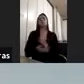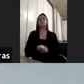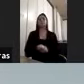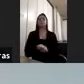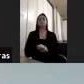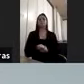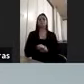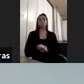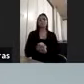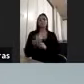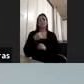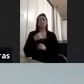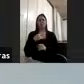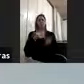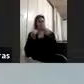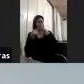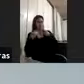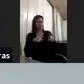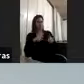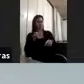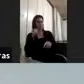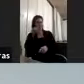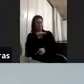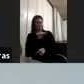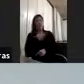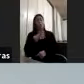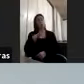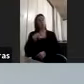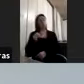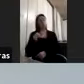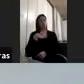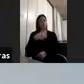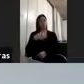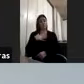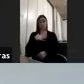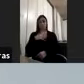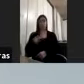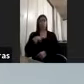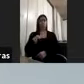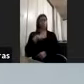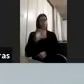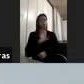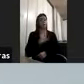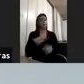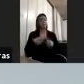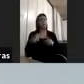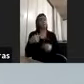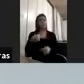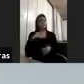ameaça, até porque não é meu estilo. Mas é o seguinte, eu vou, de fato, aprofundar